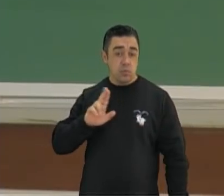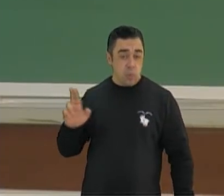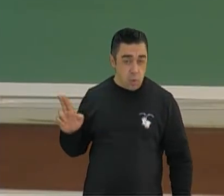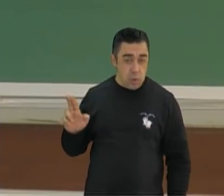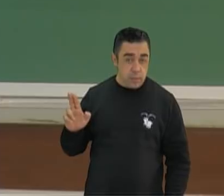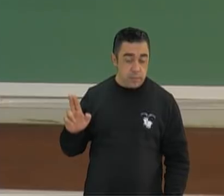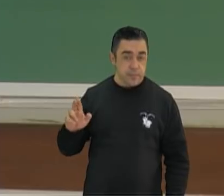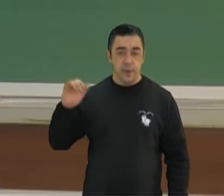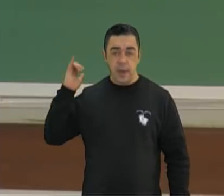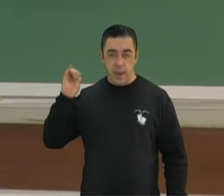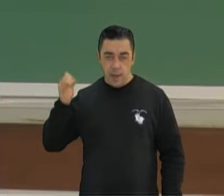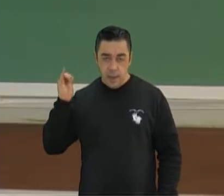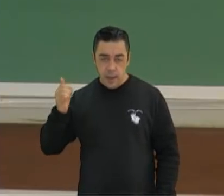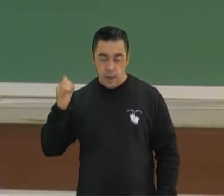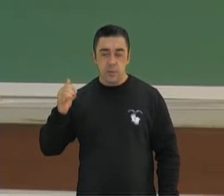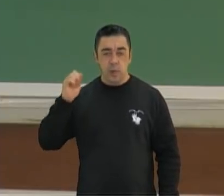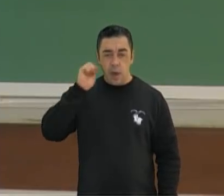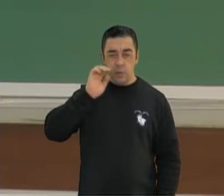revista, Relatos Azuis.